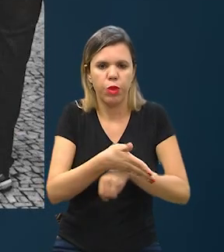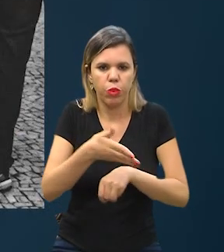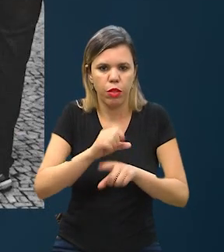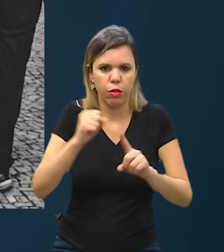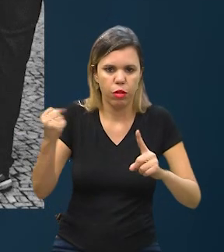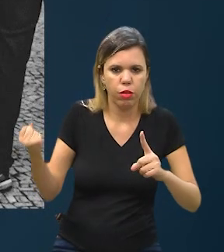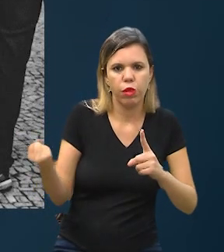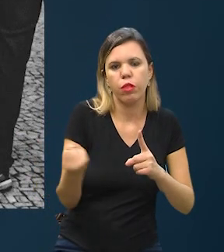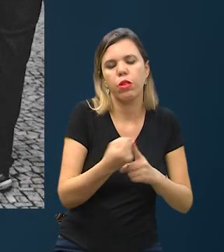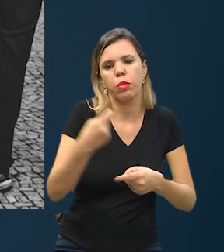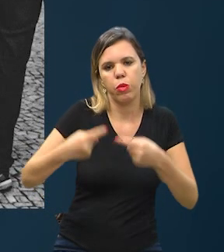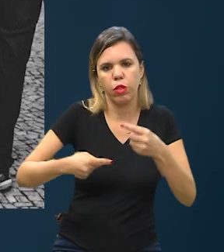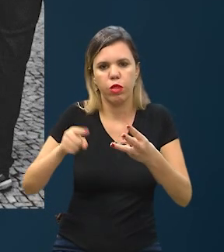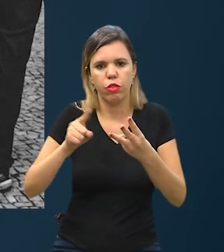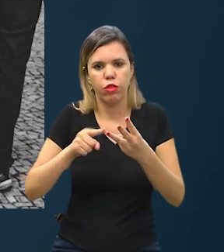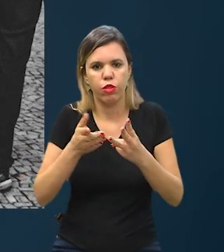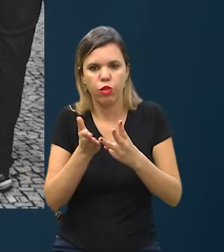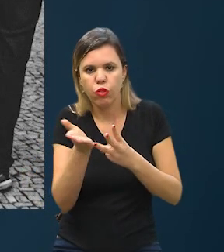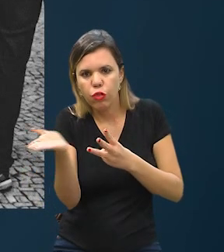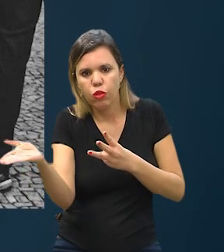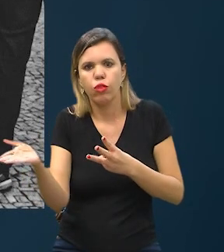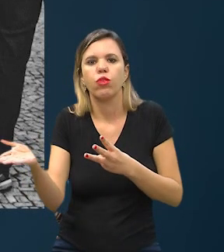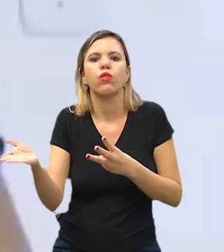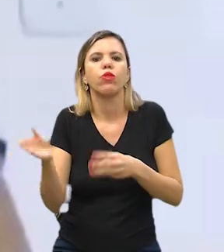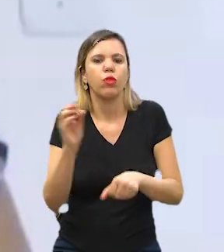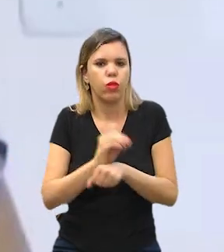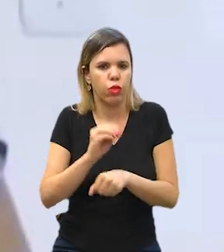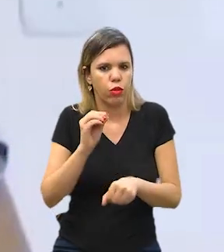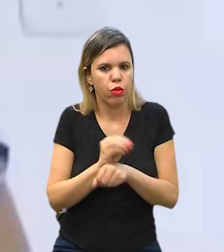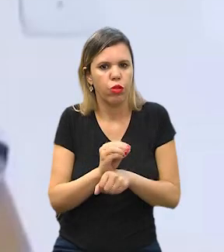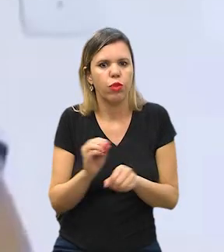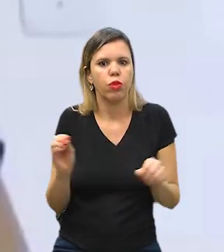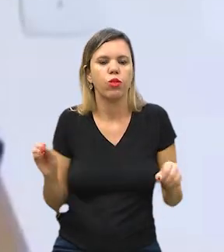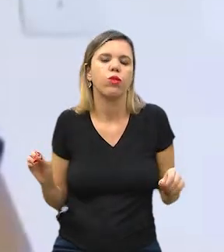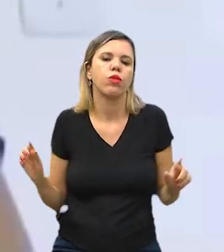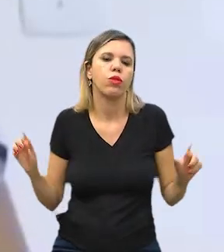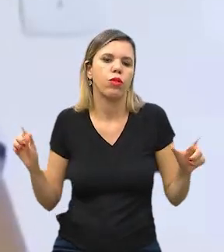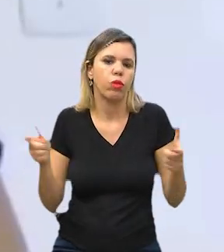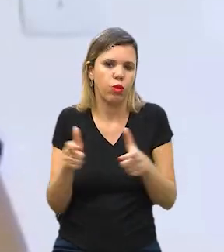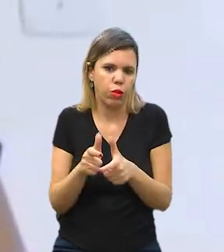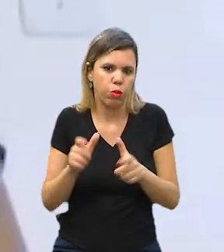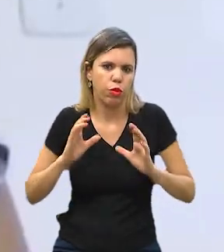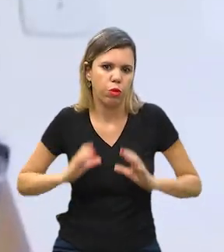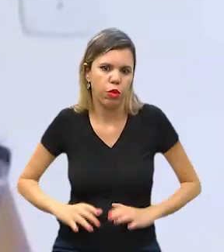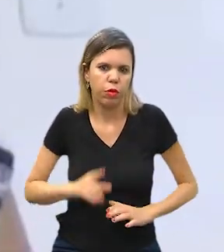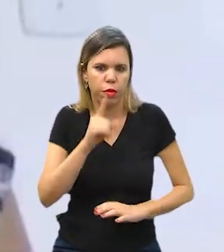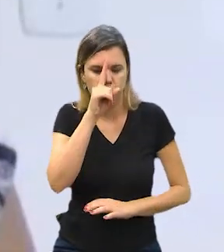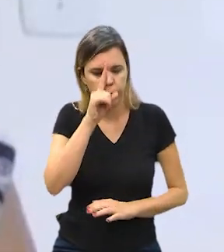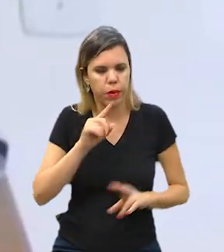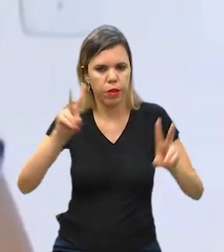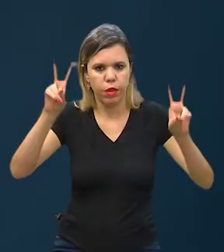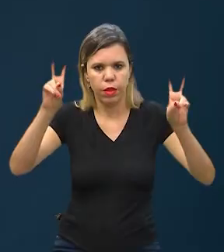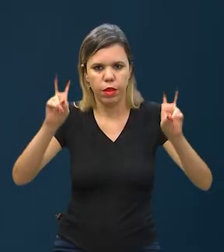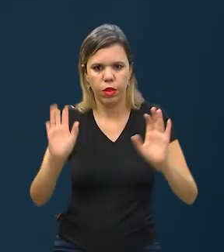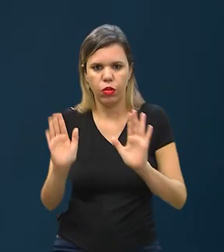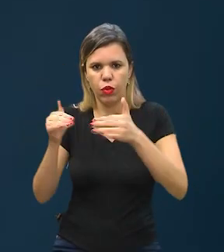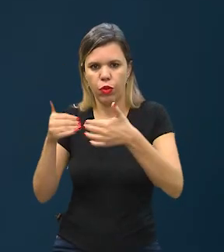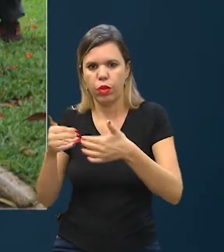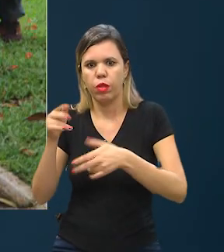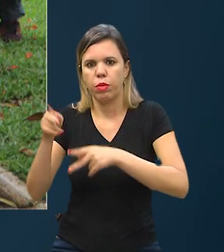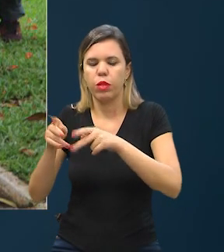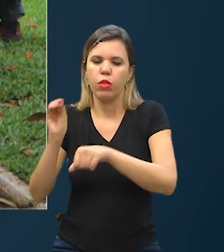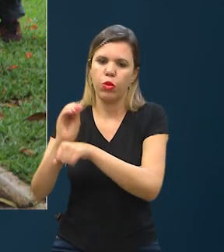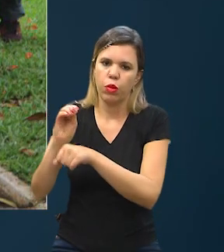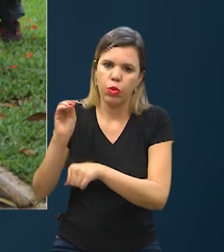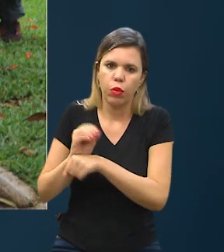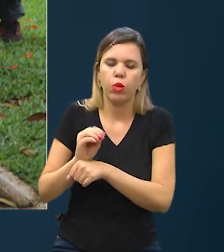gente tem o eixo de participação social e política, e a gente tem um eixo de autoproteção e redução de comportamento de risco, que aí são